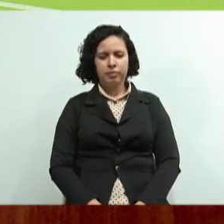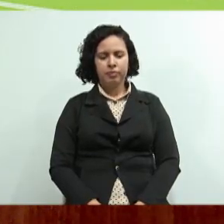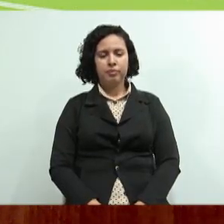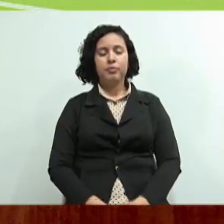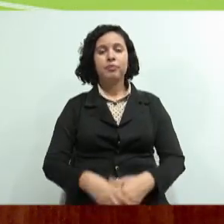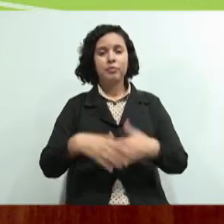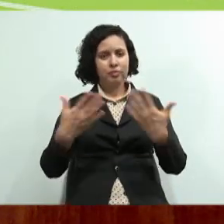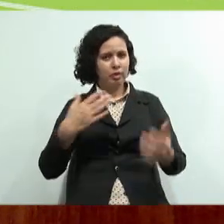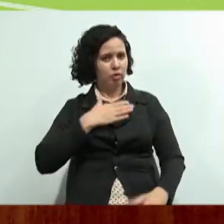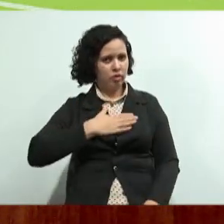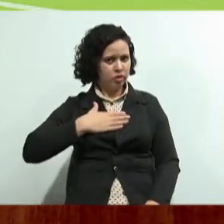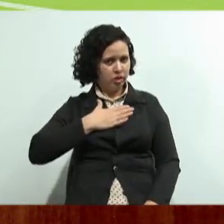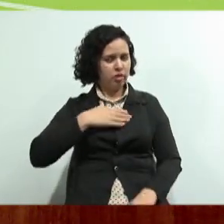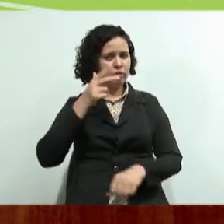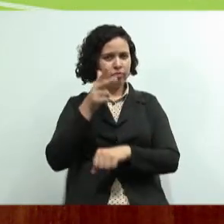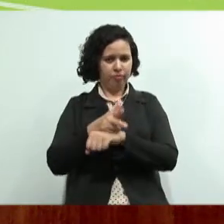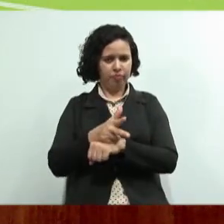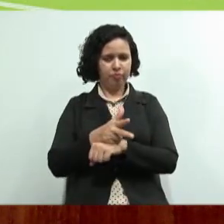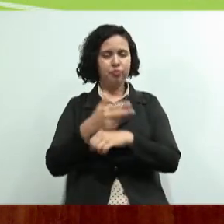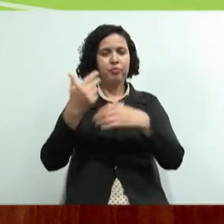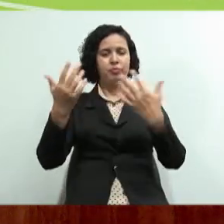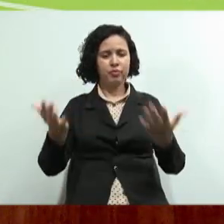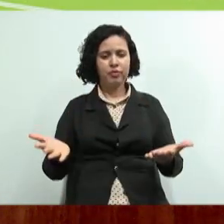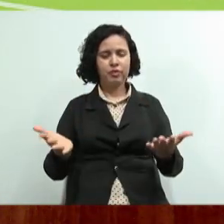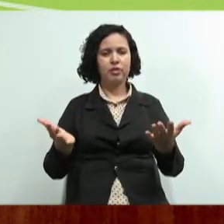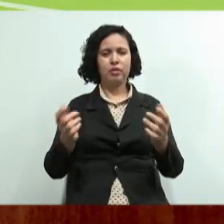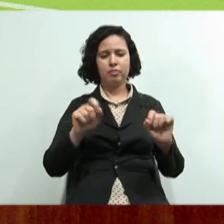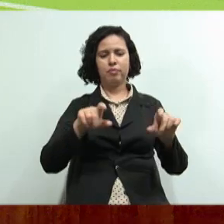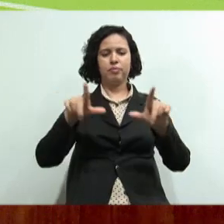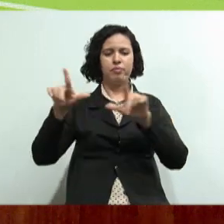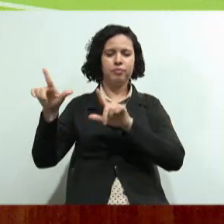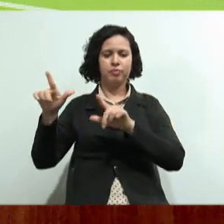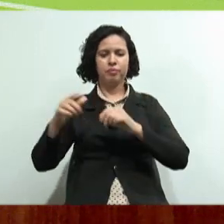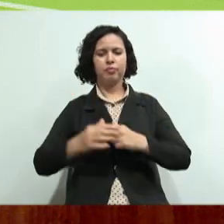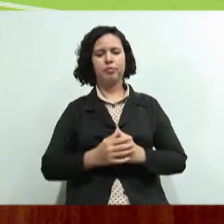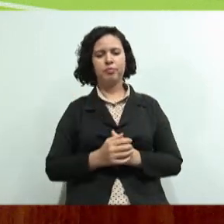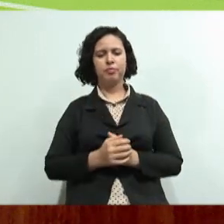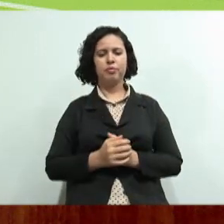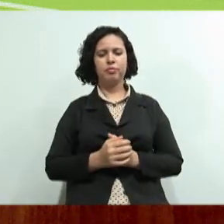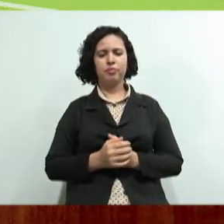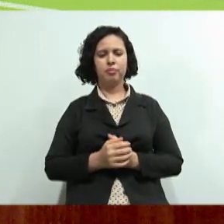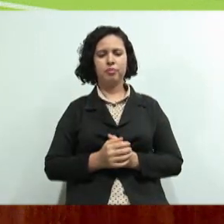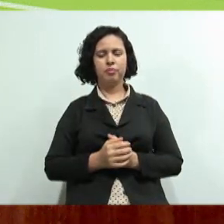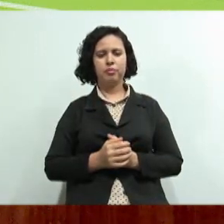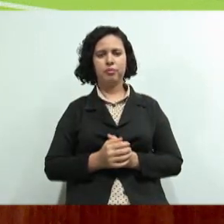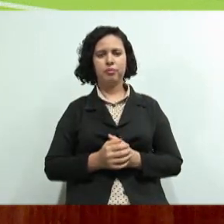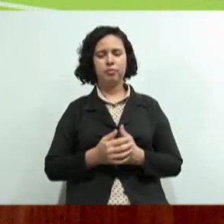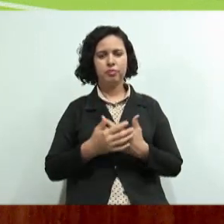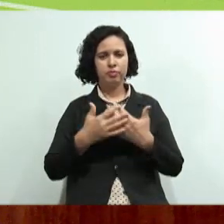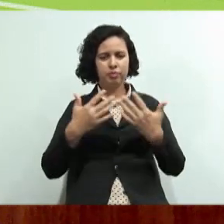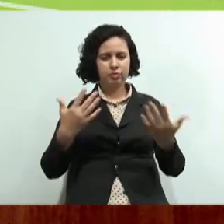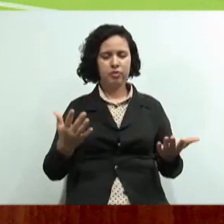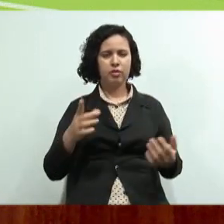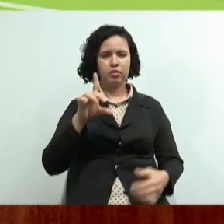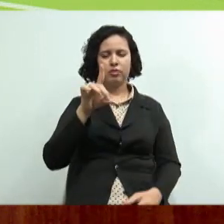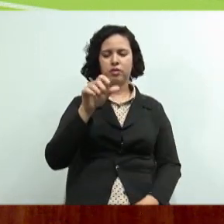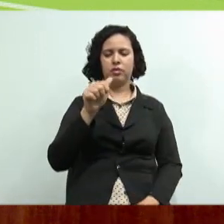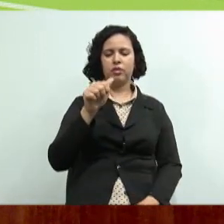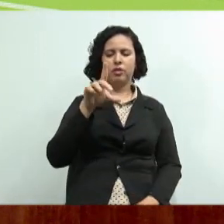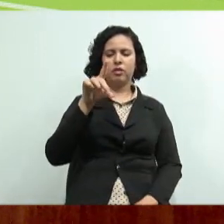E aí, gostaram do vídeo? Então, segundo os slides, os dados do Censo